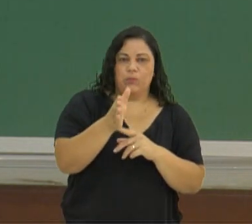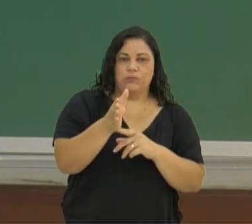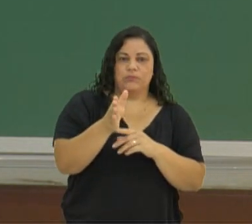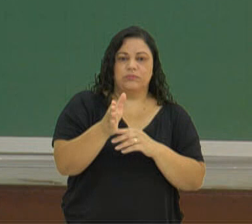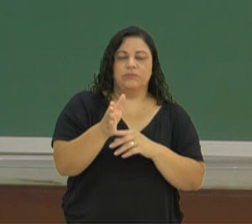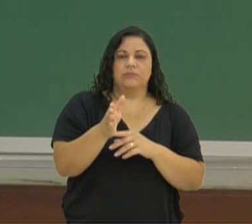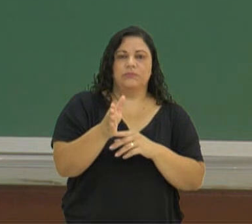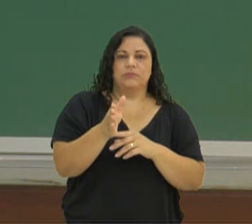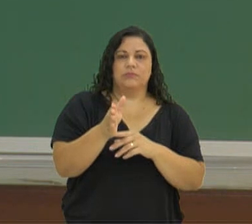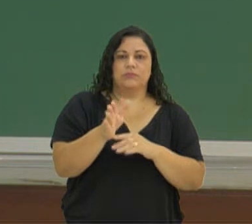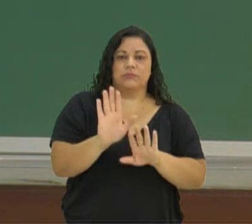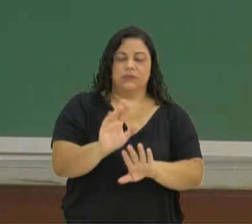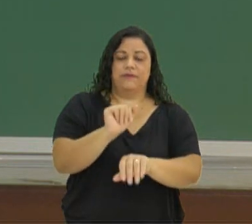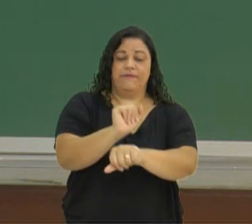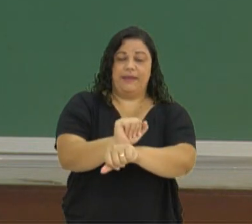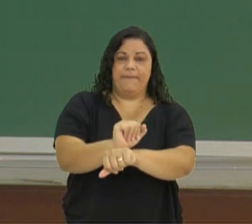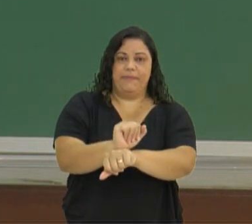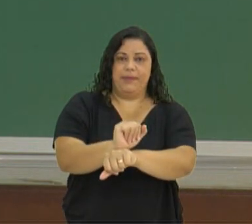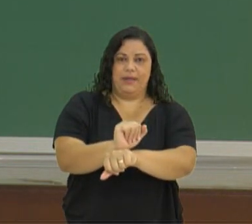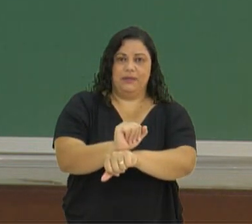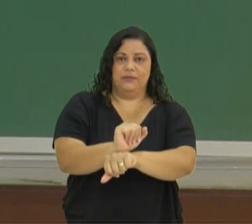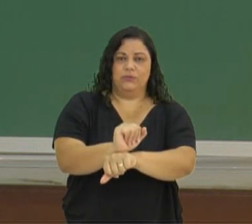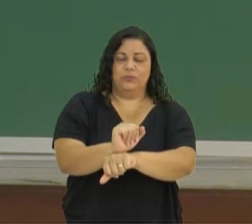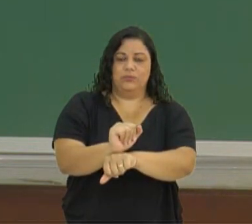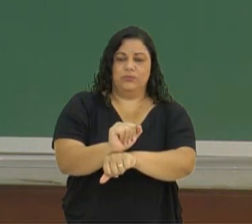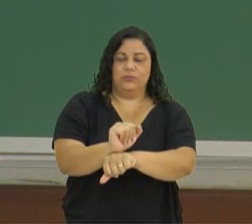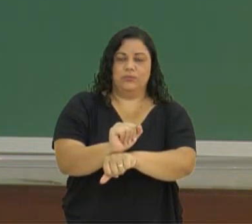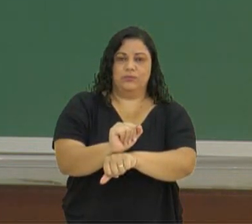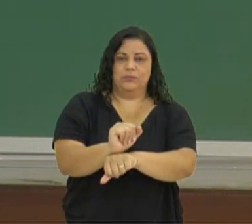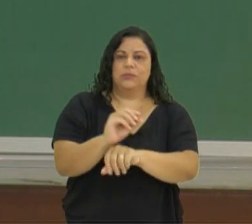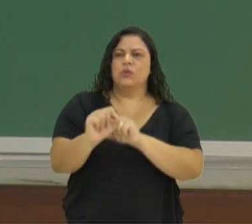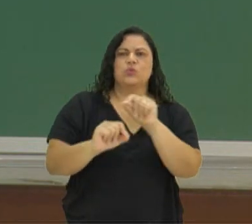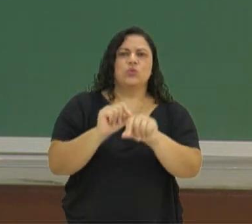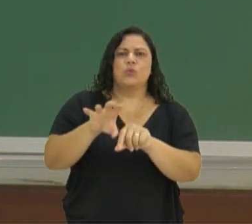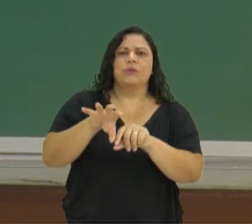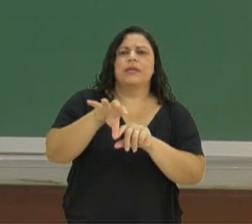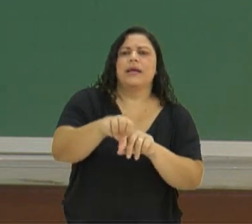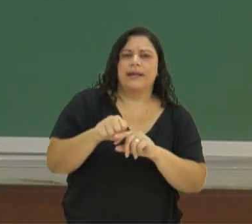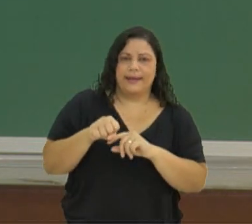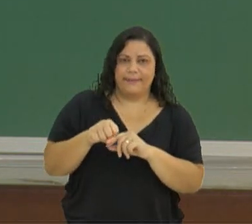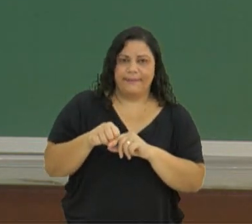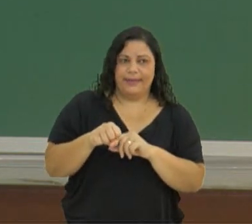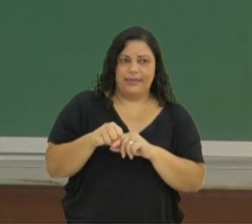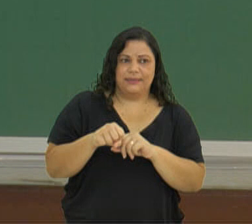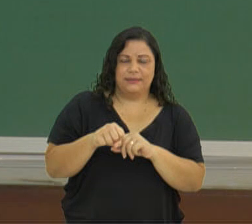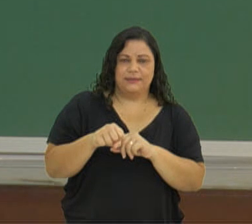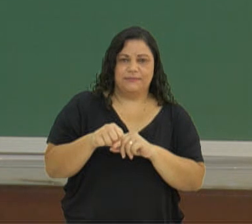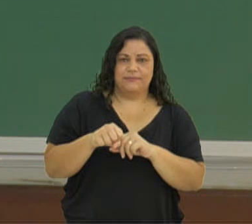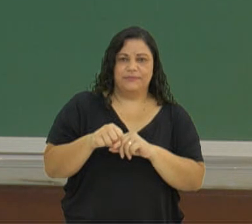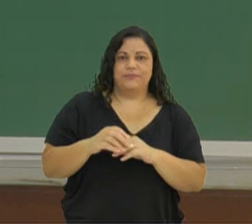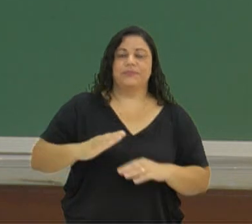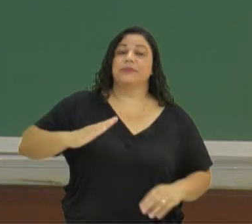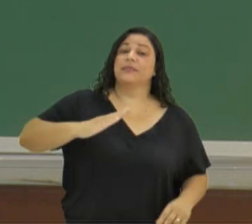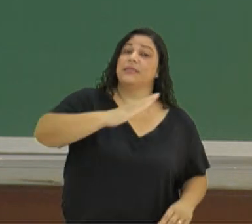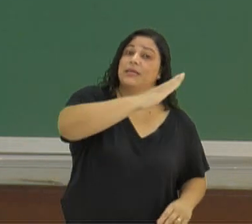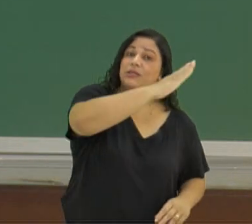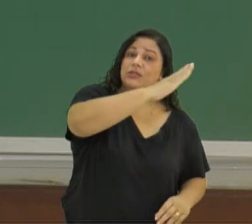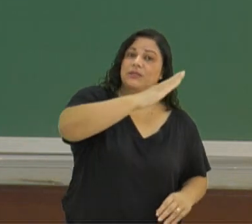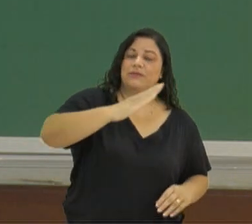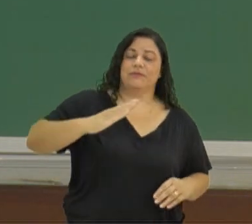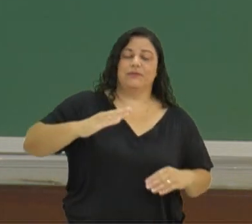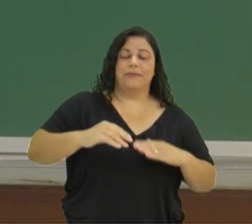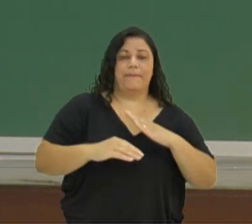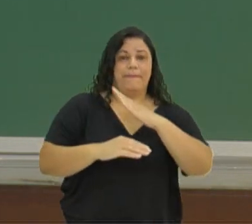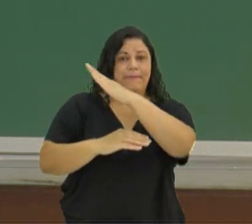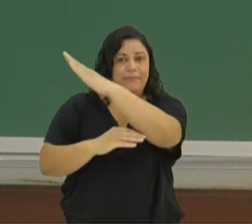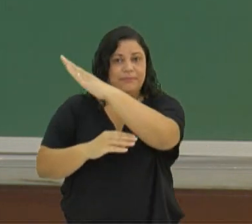adversária na sua frente, ele fica preso, ele não pode capturar. E como que ele captura? Somente nas diagonais, uma casa na diagonal, tanto